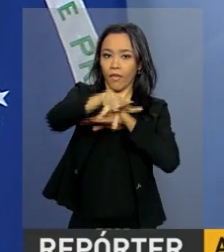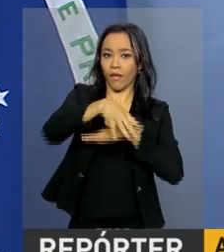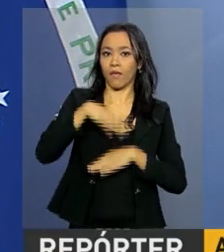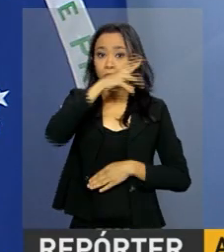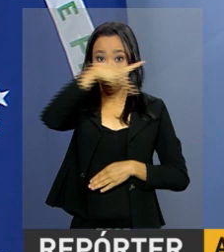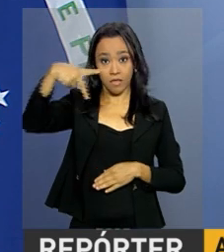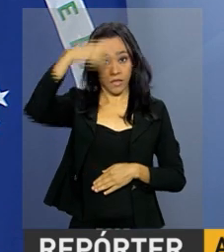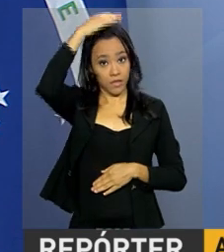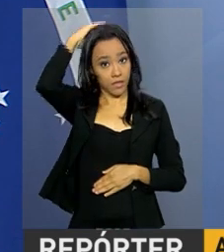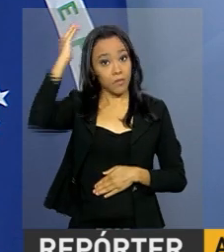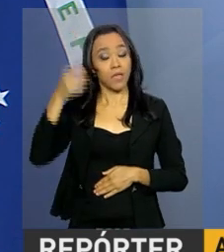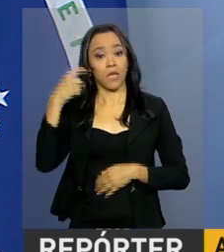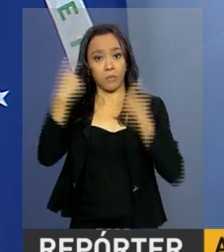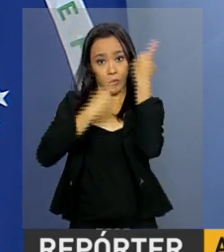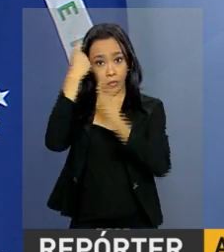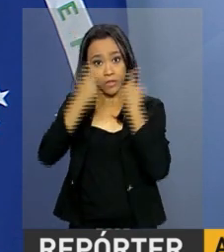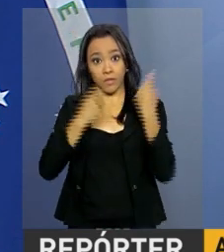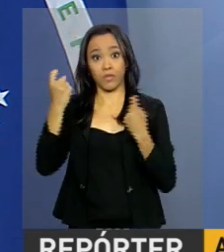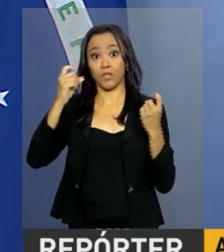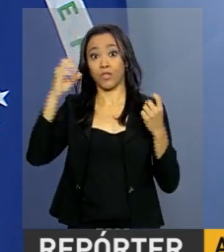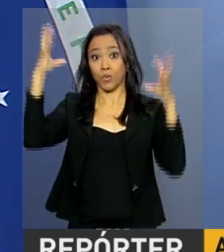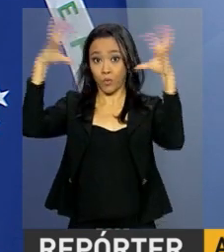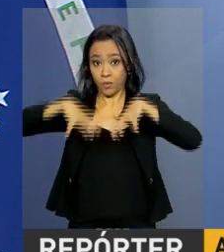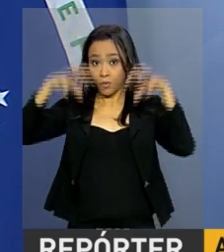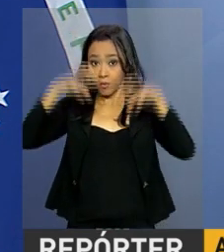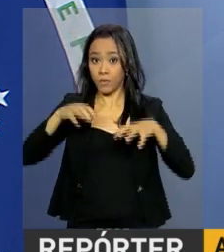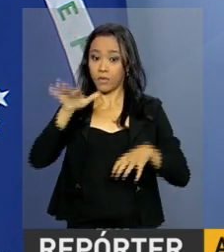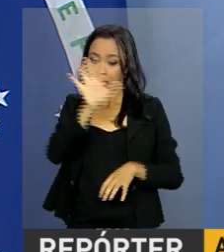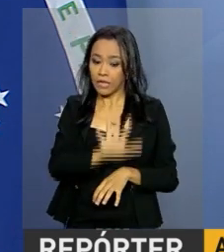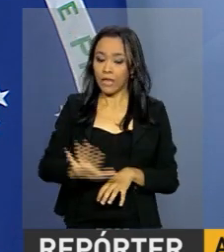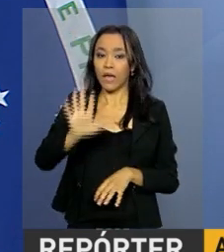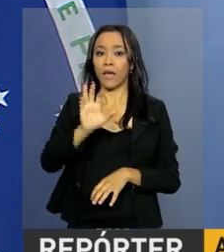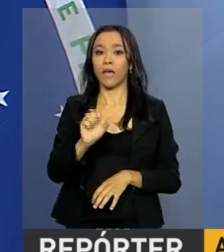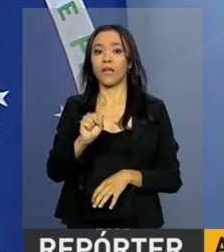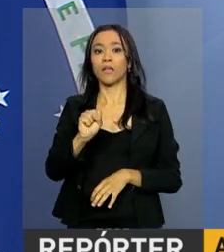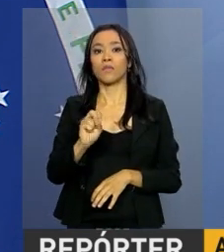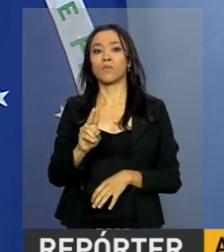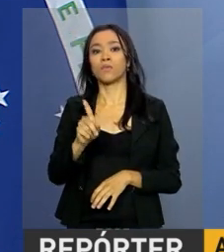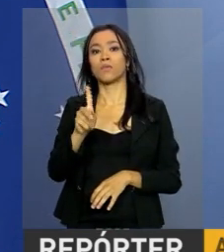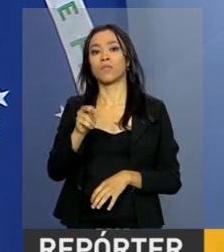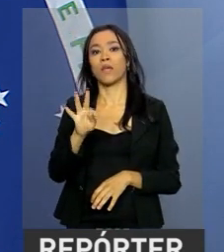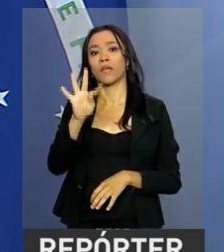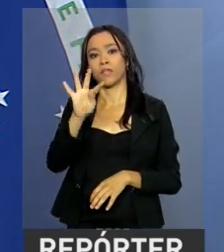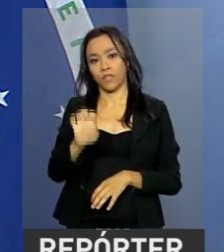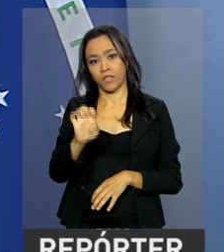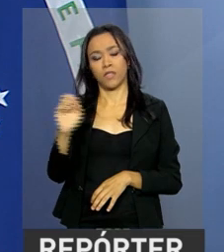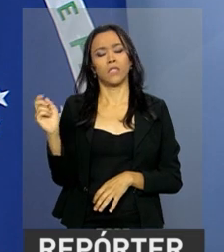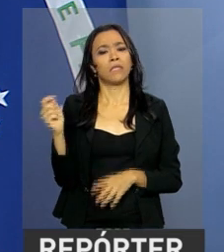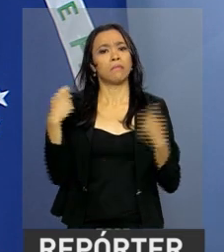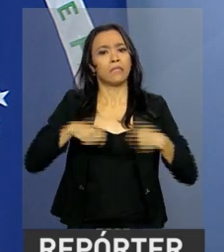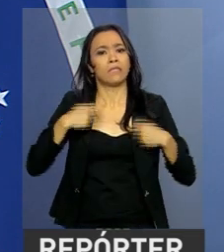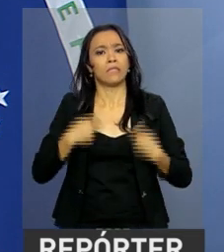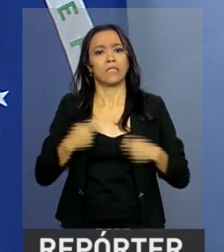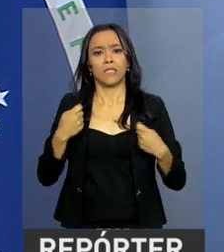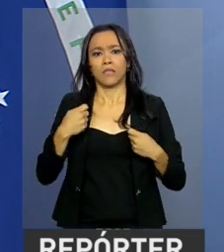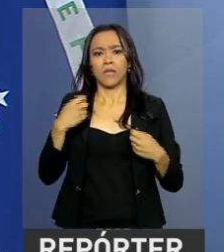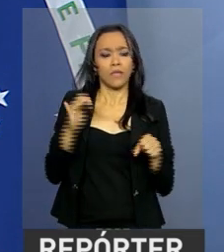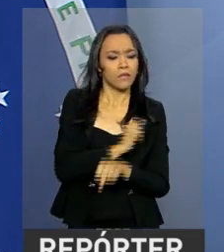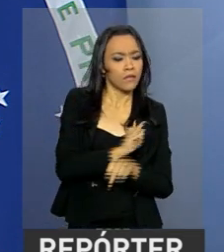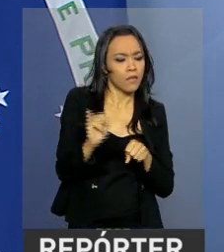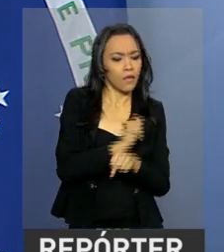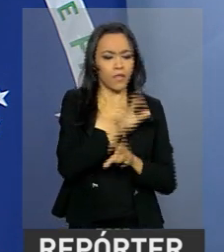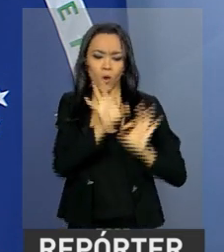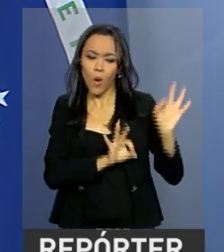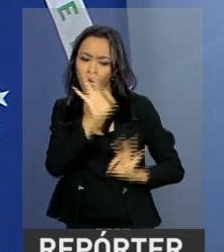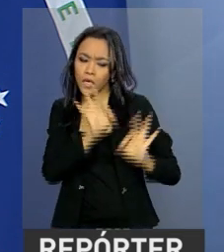da estação de chuvas na região sudeste e sublinhou ser indispensável que sejam implementadas todas as medidas